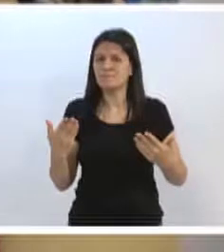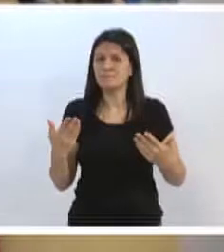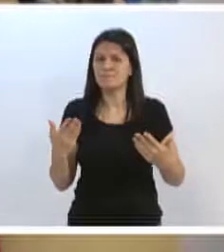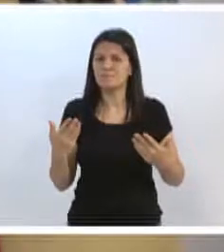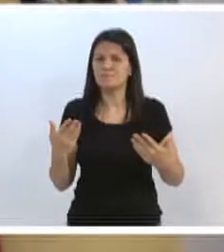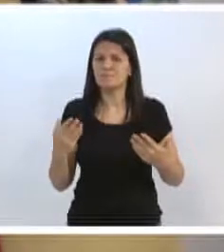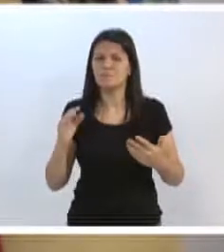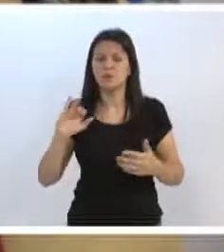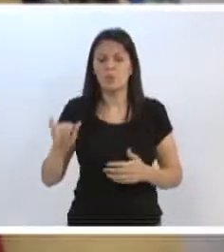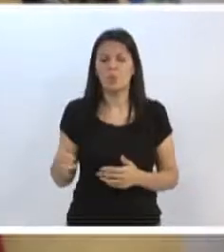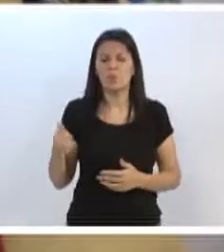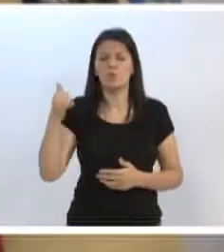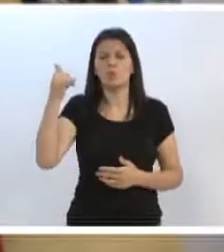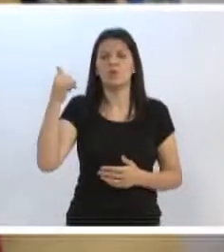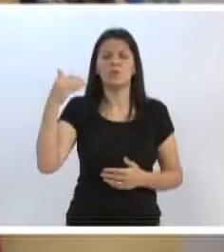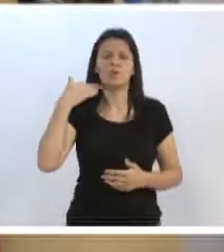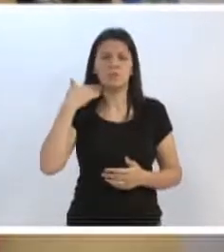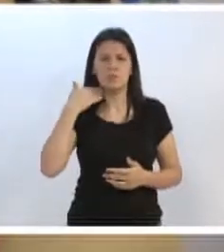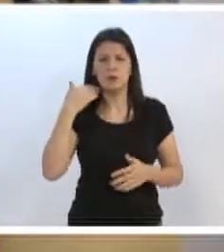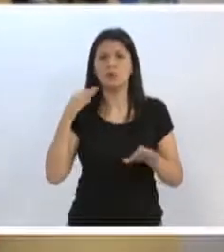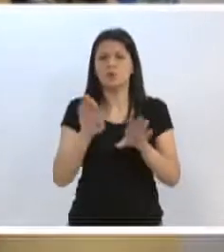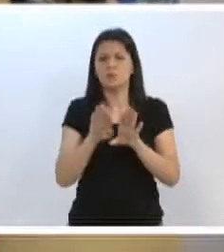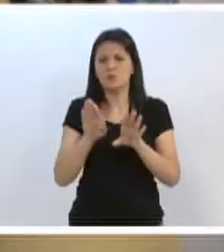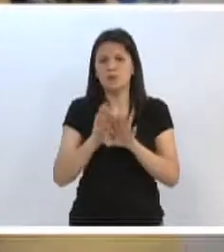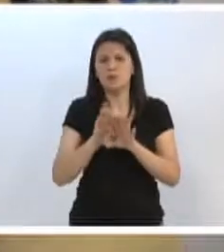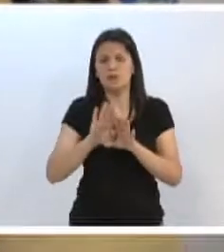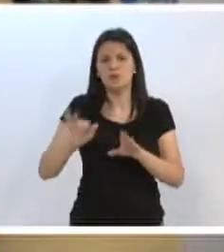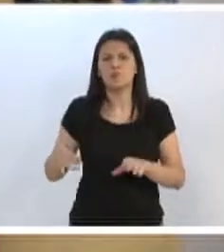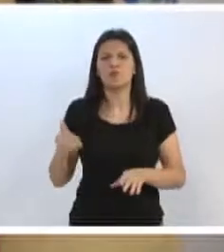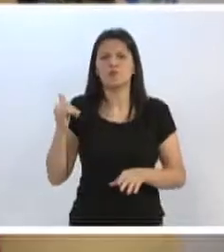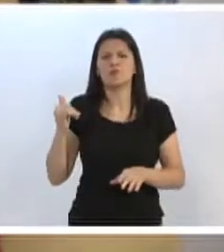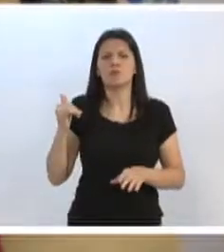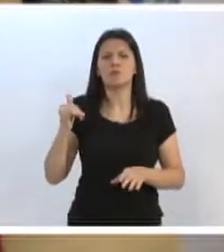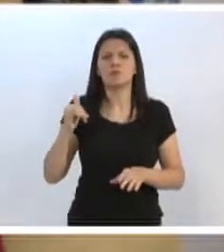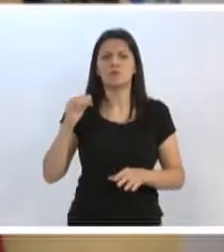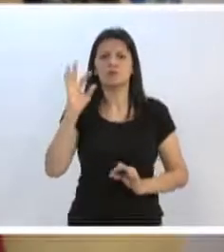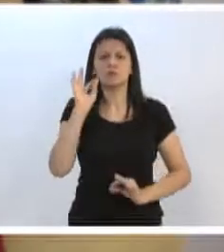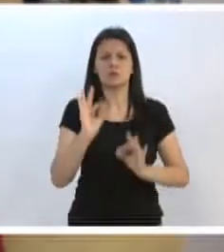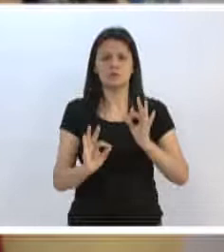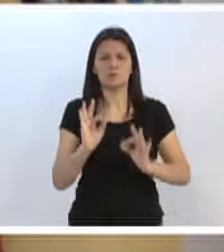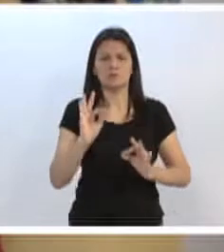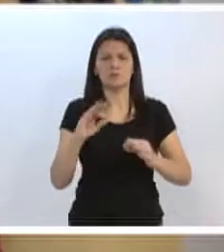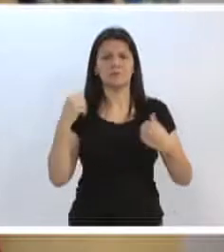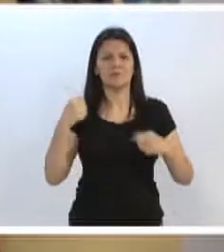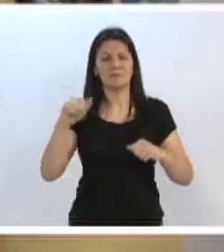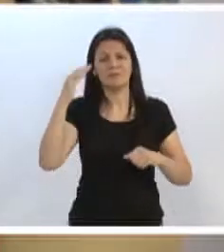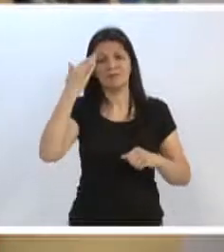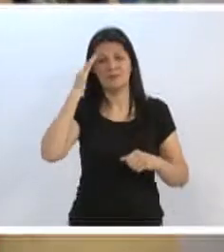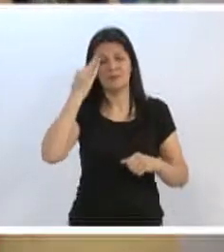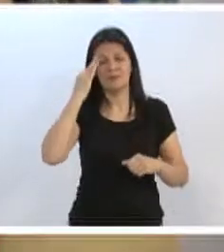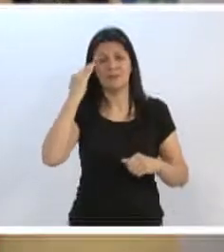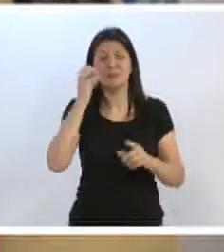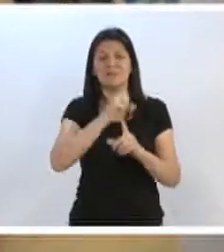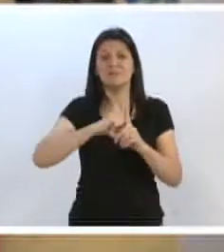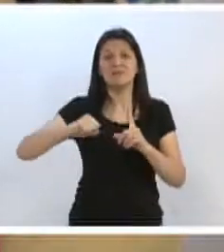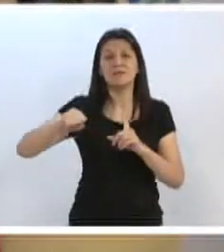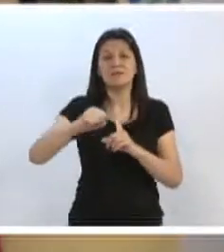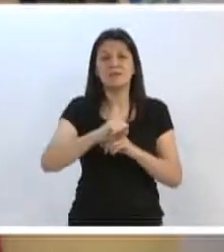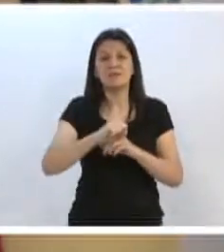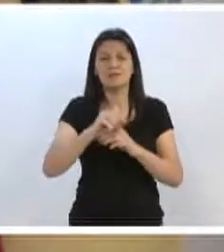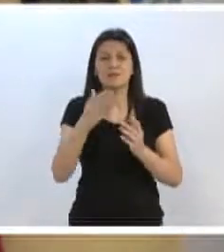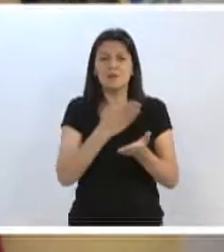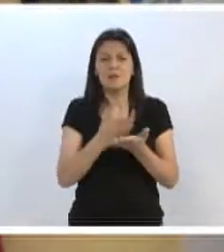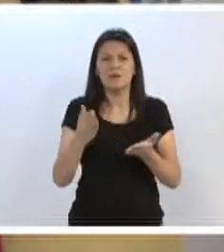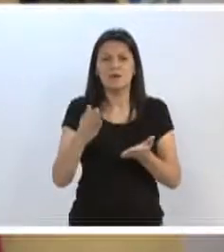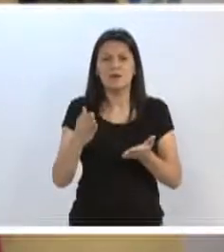juros bancários e, dentre eles, o judiciário. Nós temos que entender, e a sociedade brasileira começa a acordar, para que, vereador